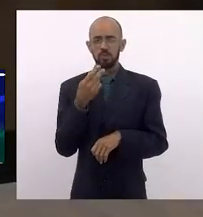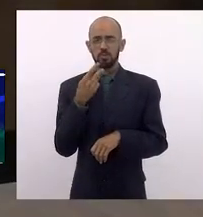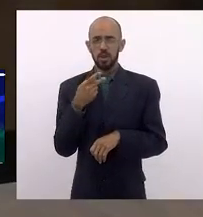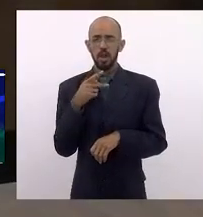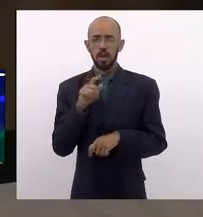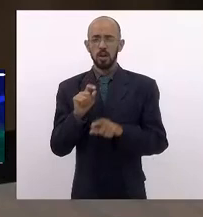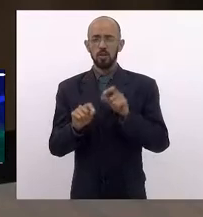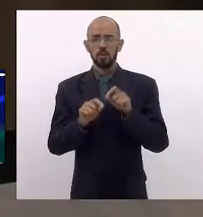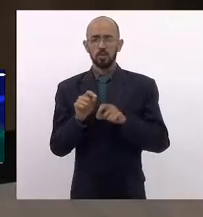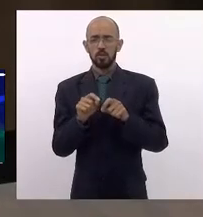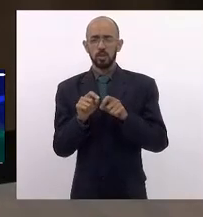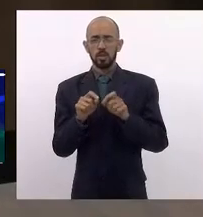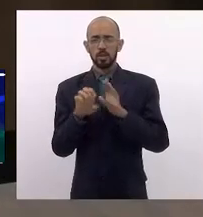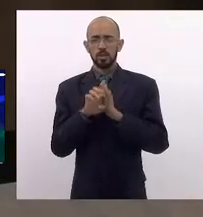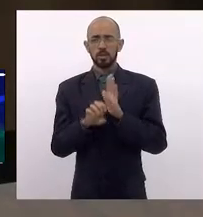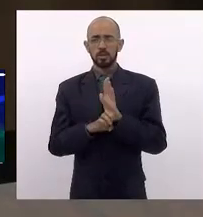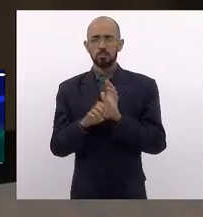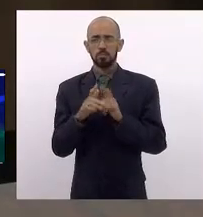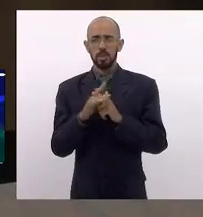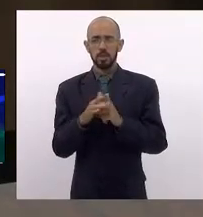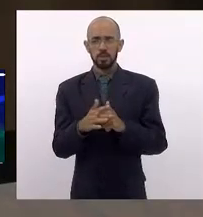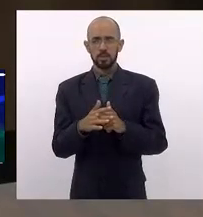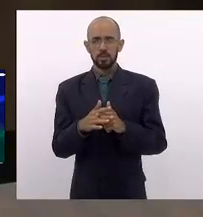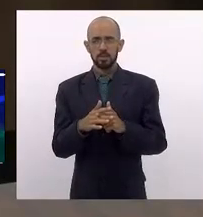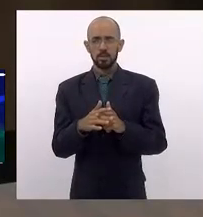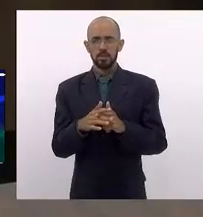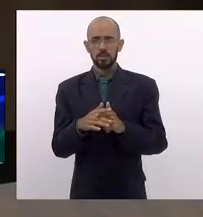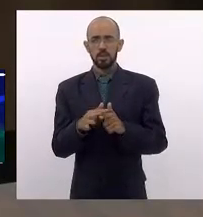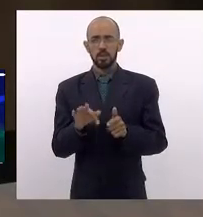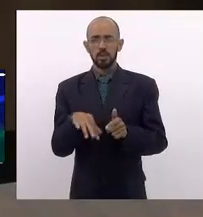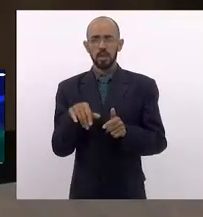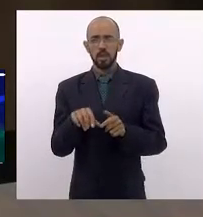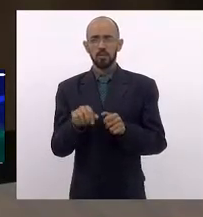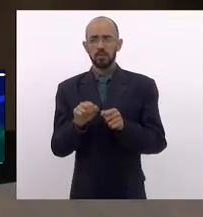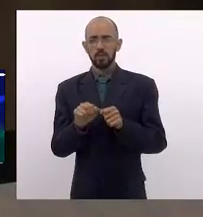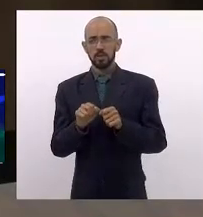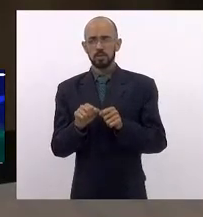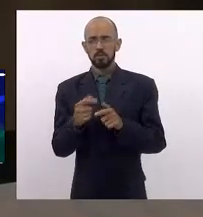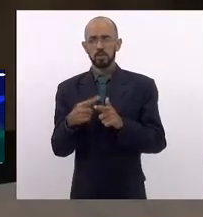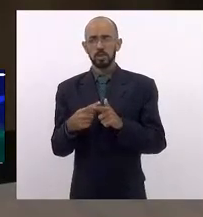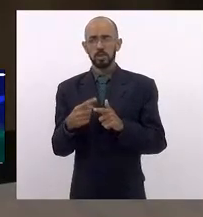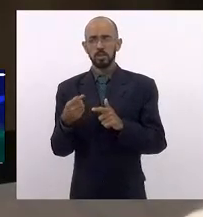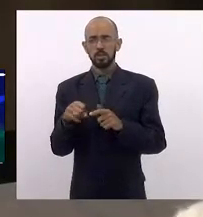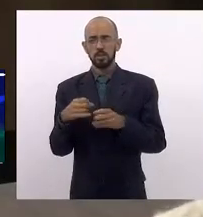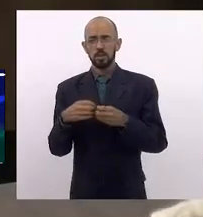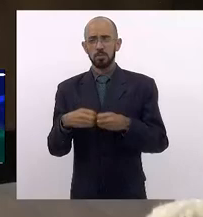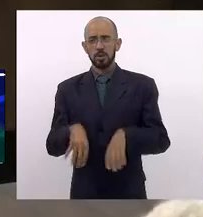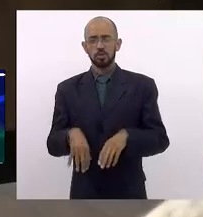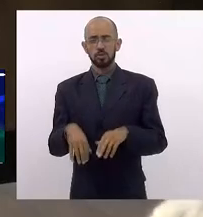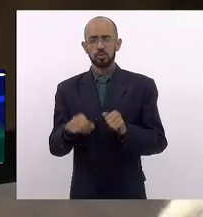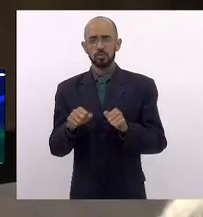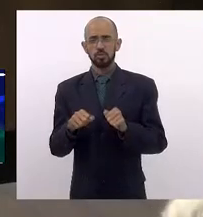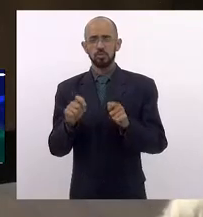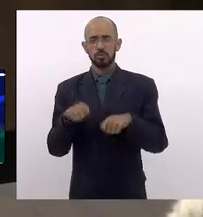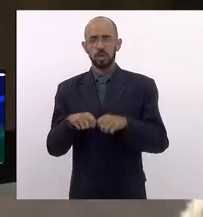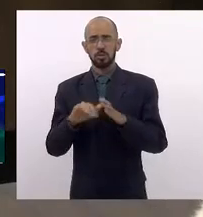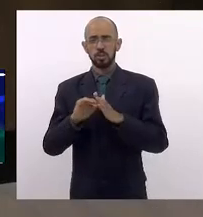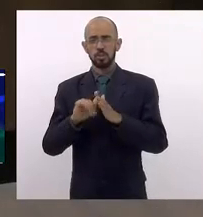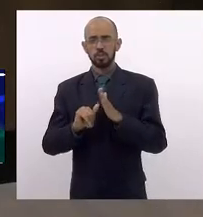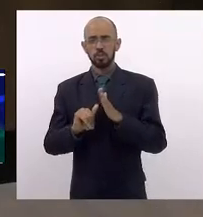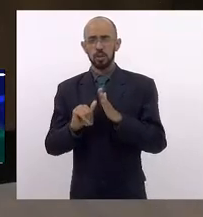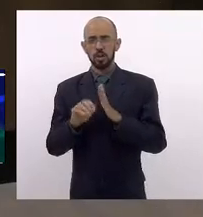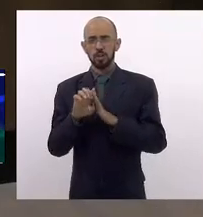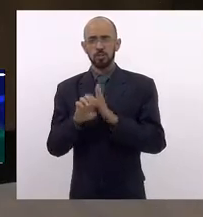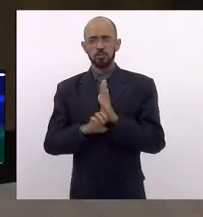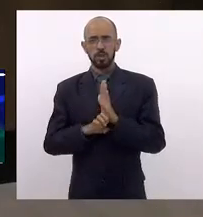importante falar das emendas quem Porque se o prejudicar o andamento projeto nós retirar retiramos a